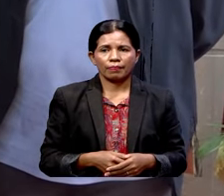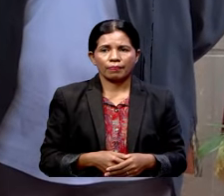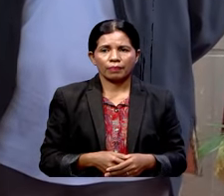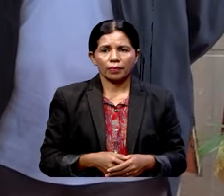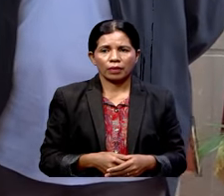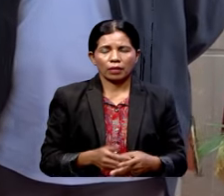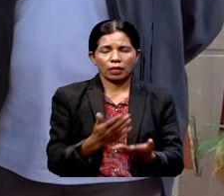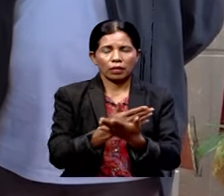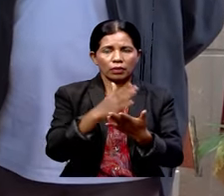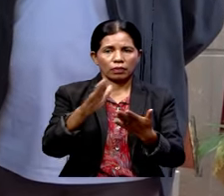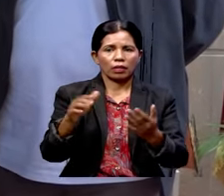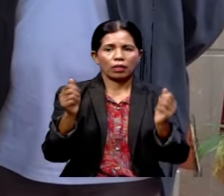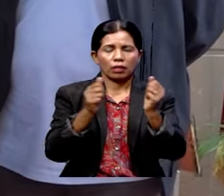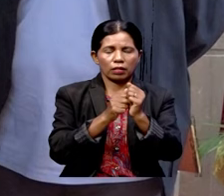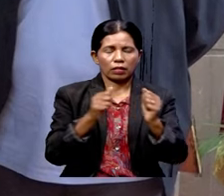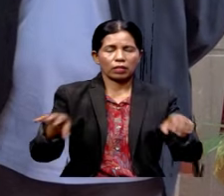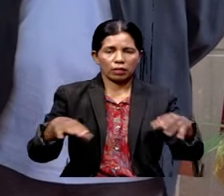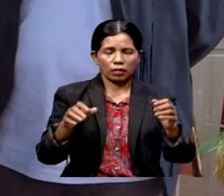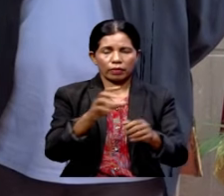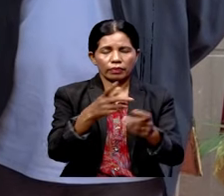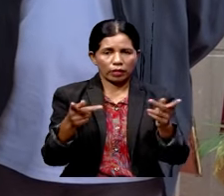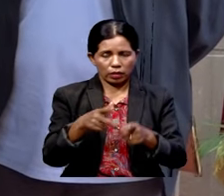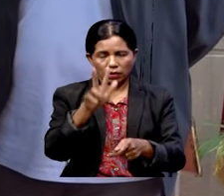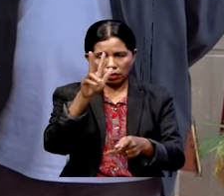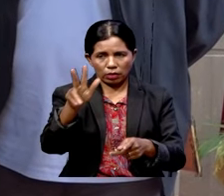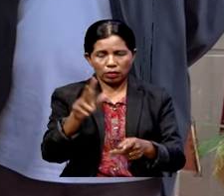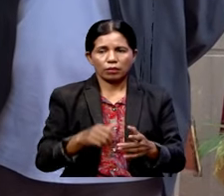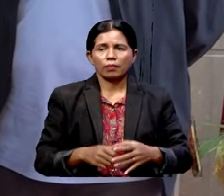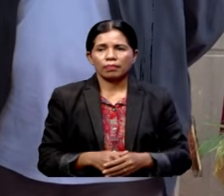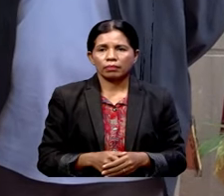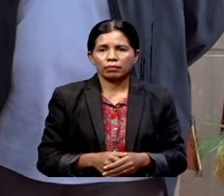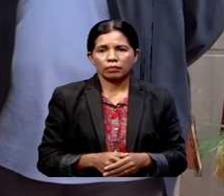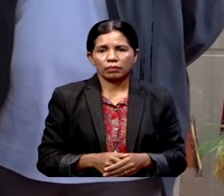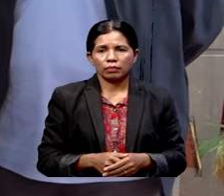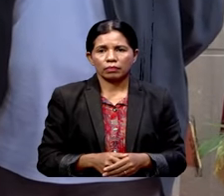4.400 horas. E a ordem toda. Ordem de